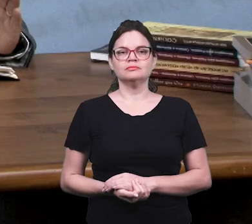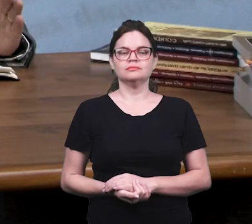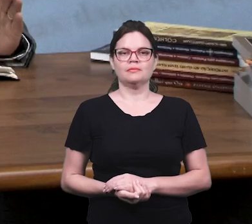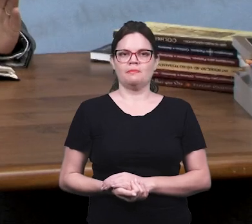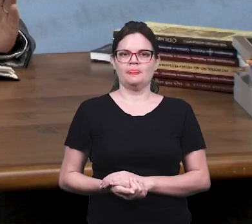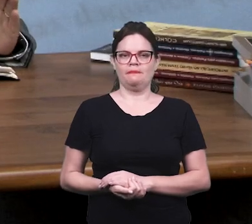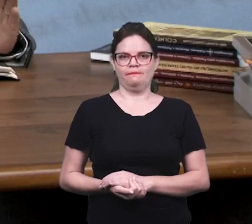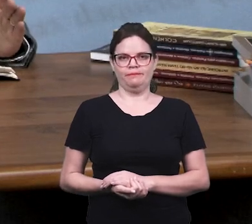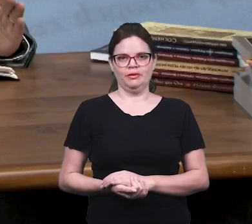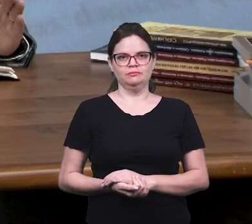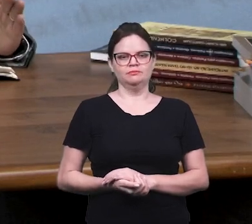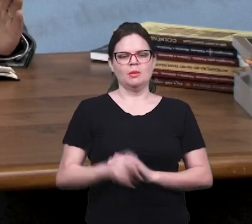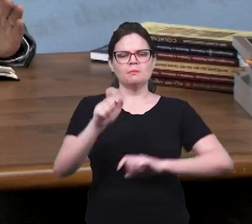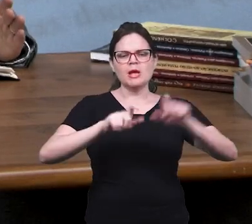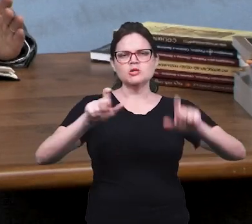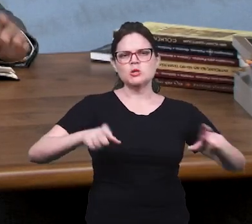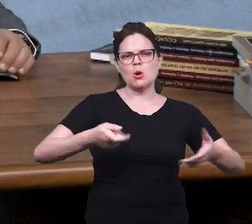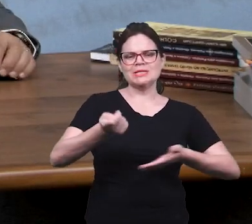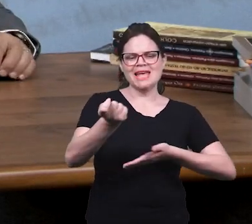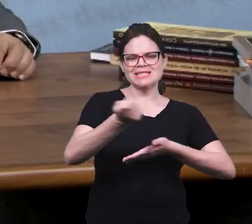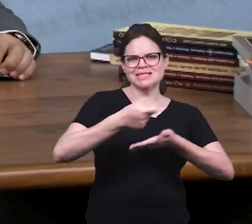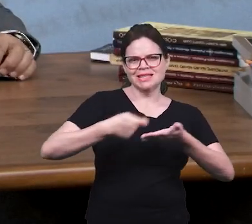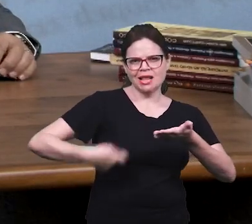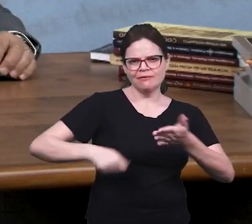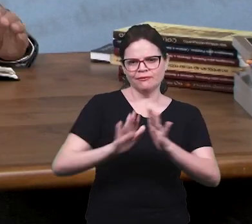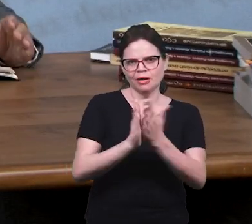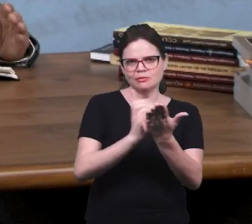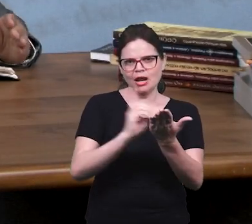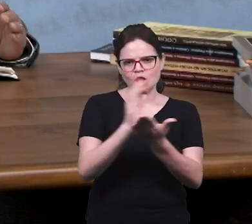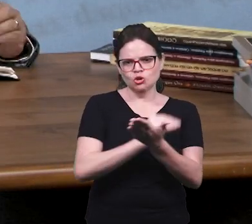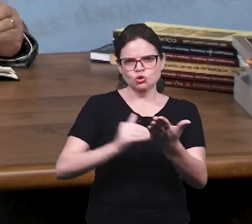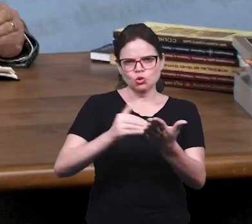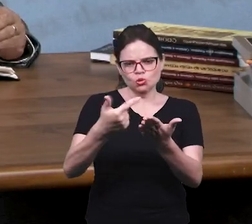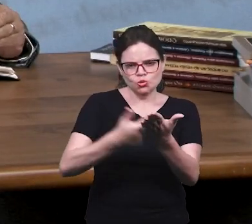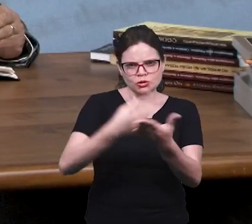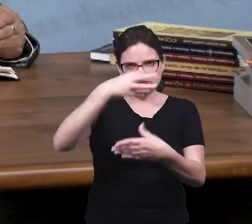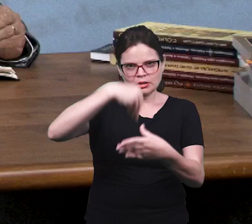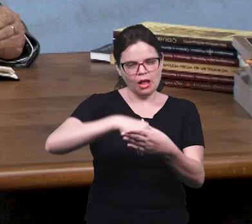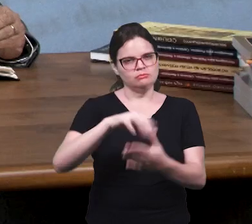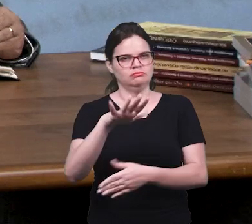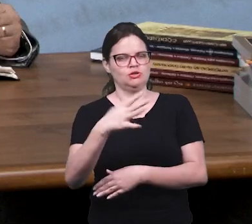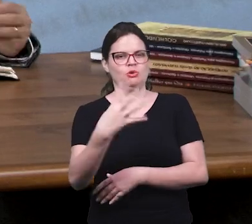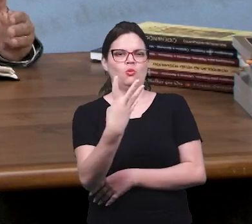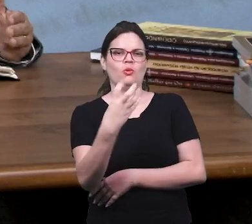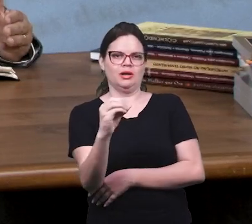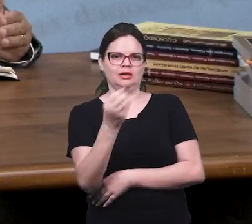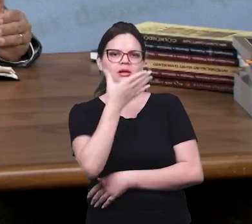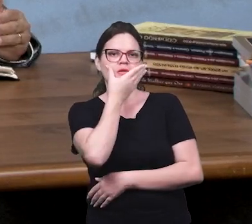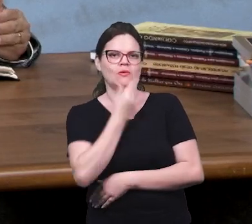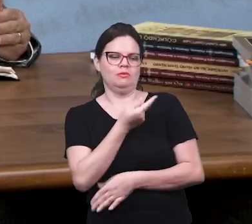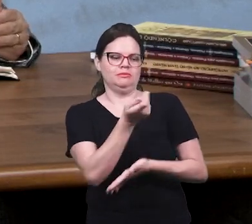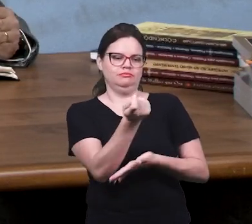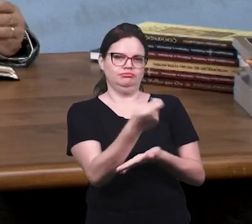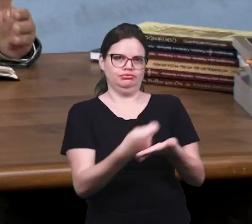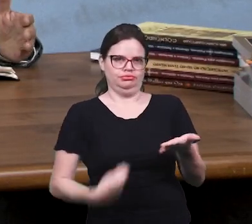Mais de 40 escritores foram usados para escrever todos os livros contidos na Bíblia. E o tempo